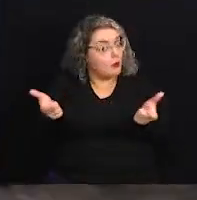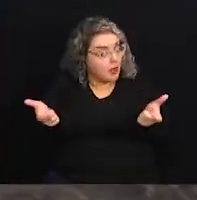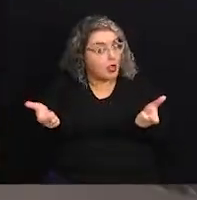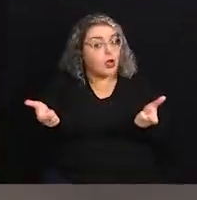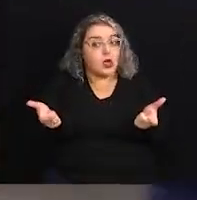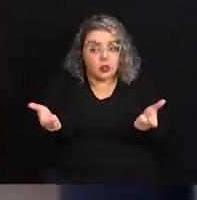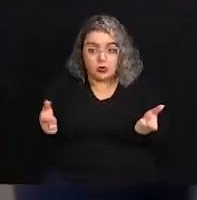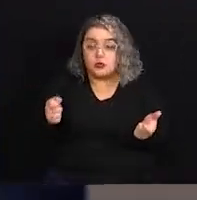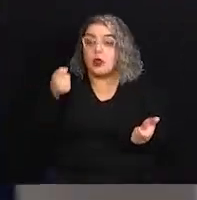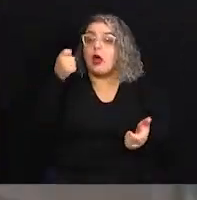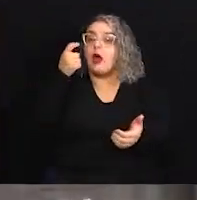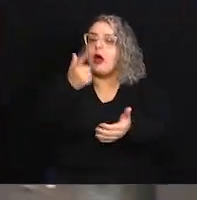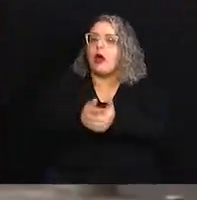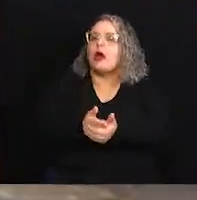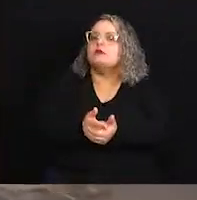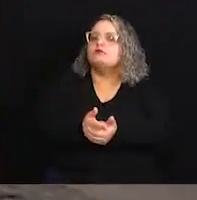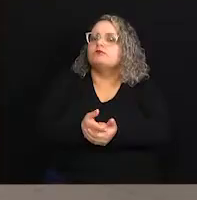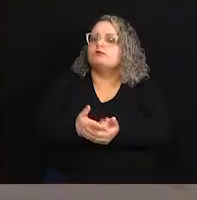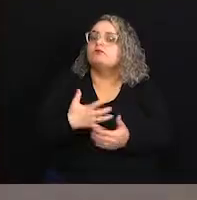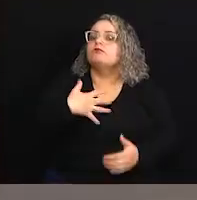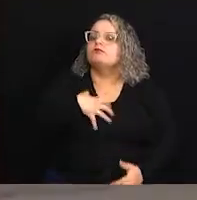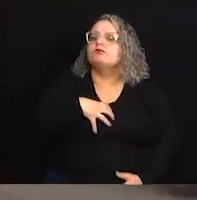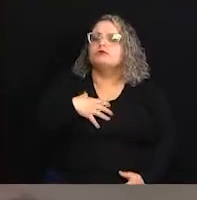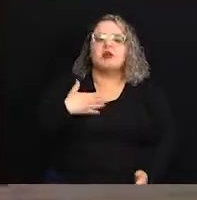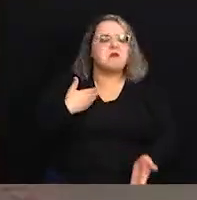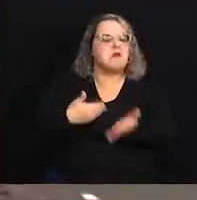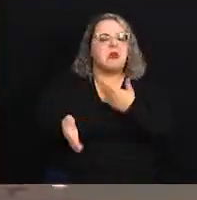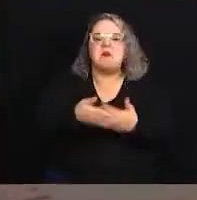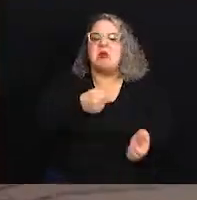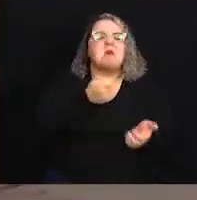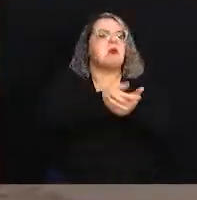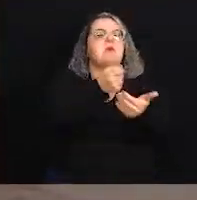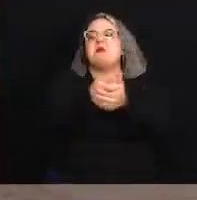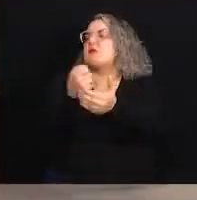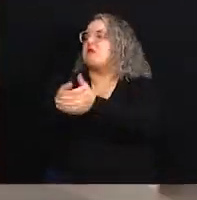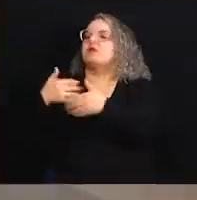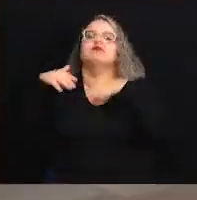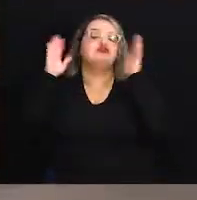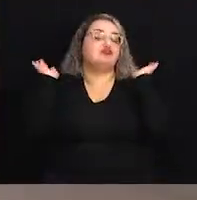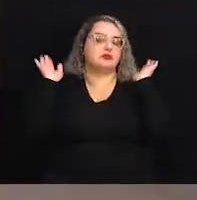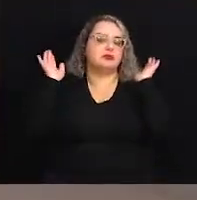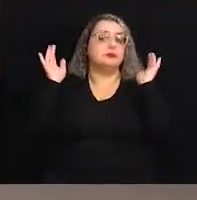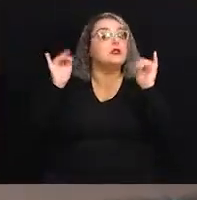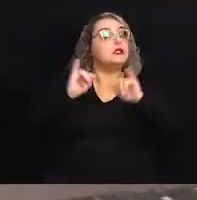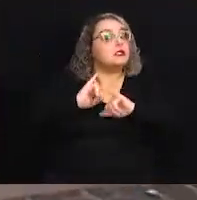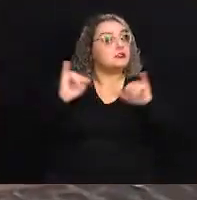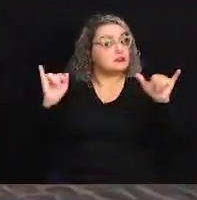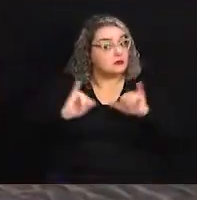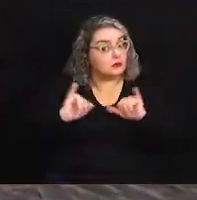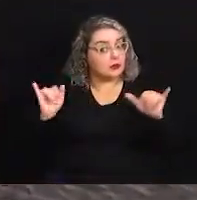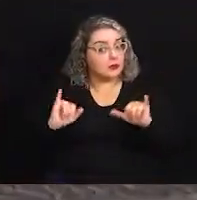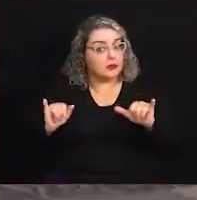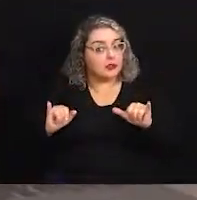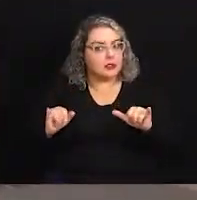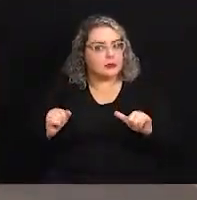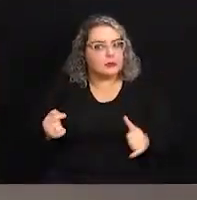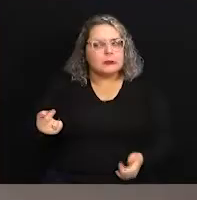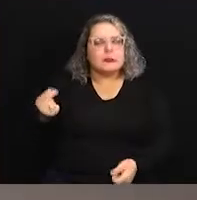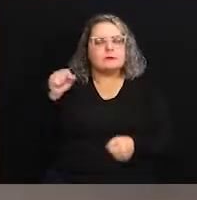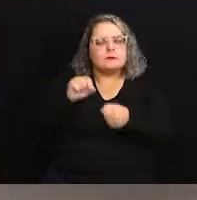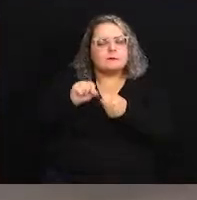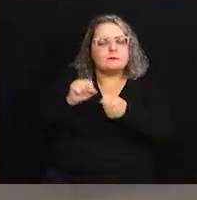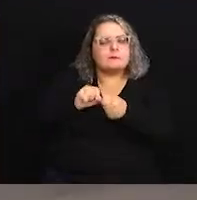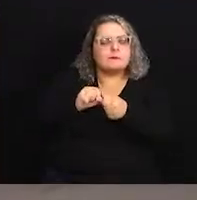que é comprado é de forma impulsiva, sem contar as propagandas que nos levam a